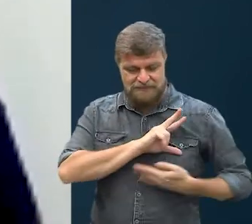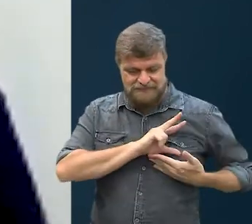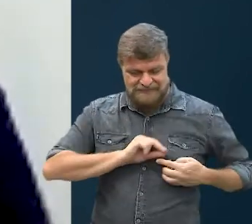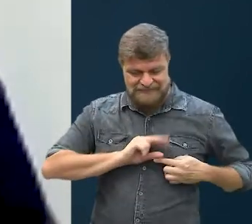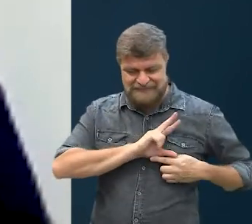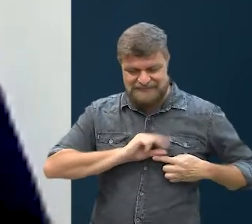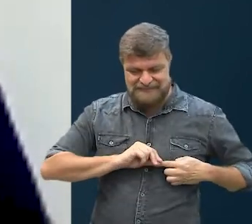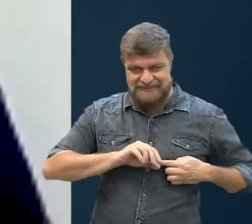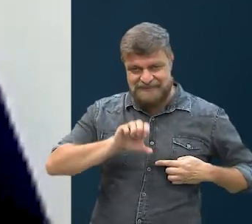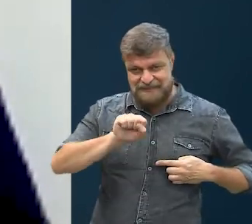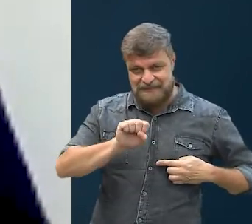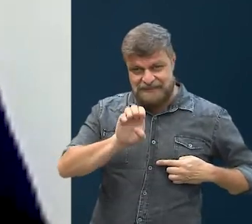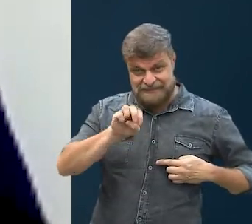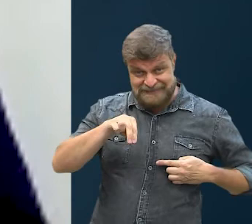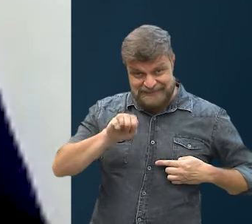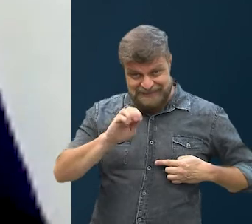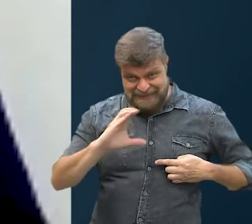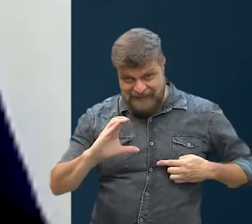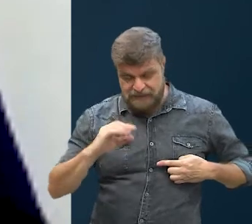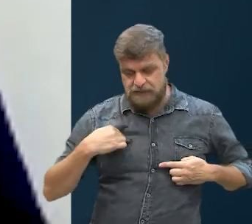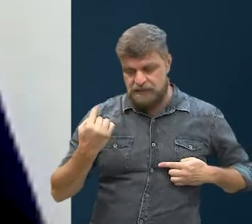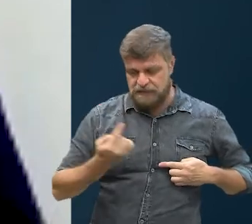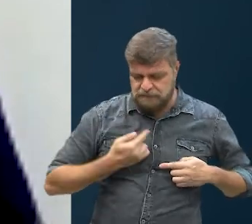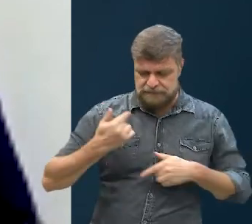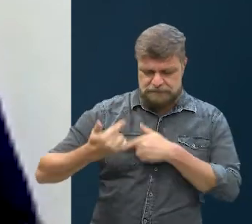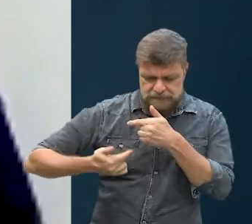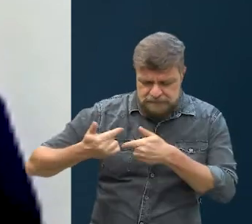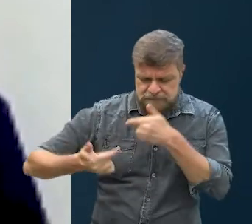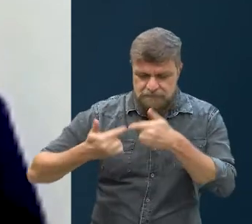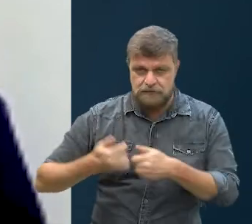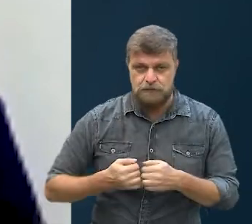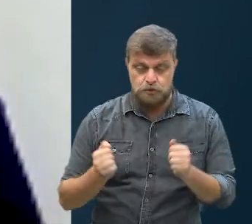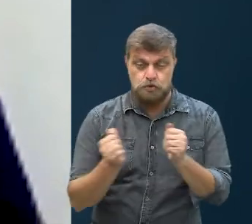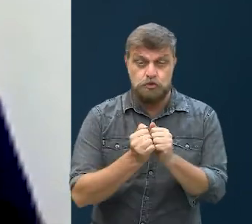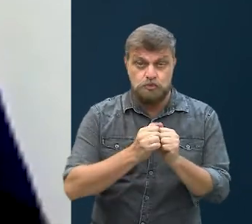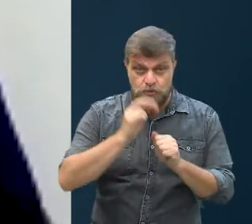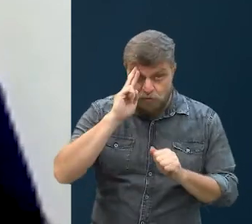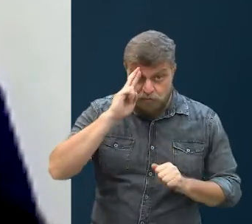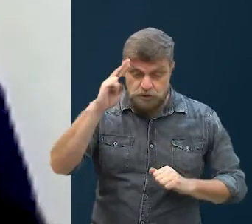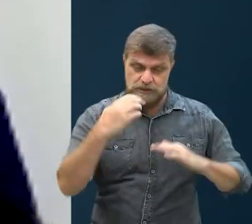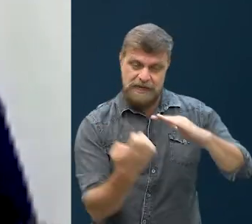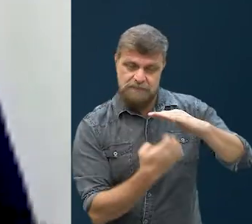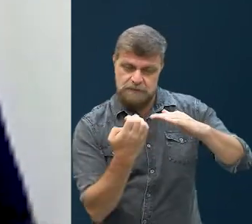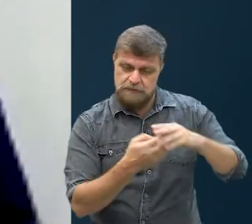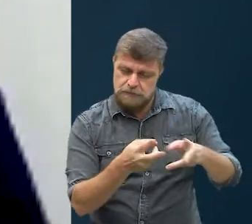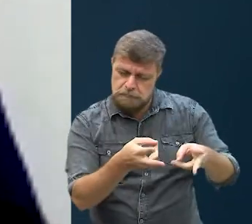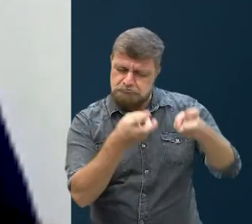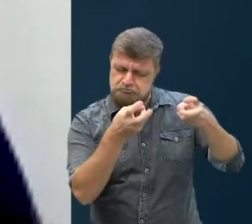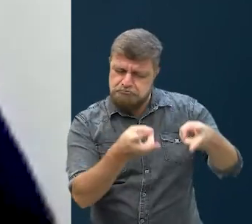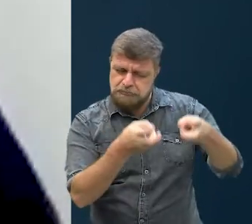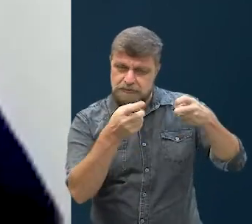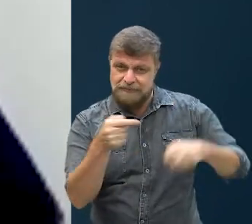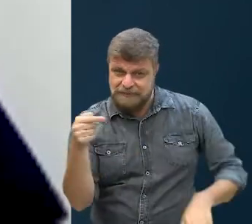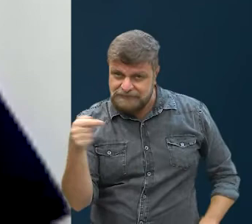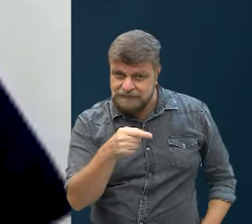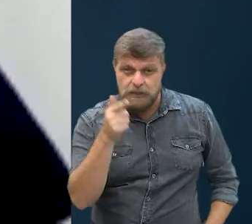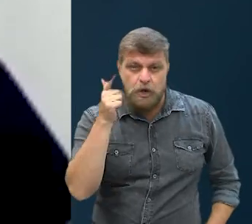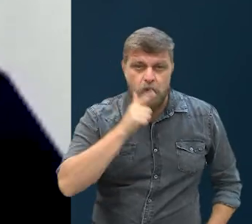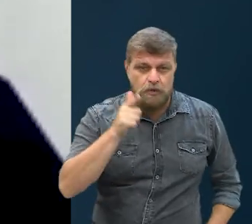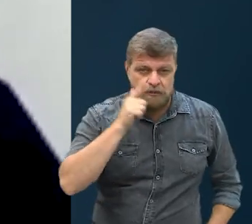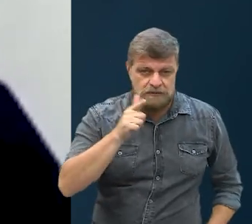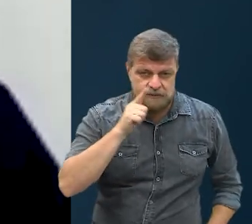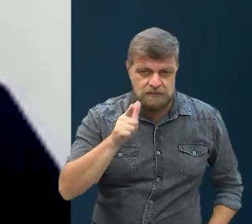Senac, e eu tenho trabalhado com vários empresários que perceberam que se eles